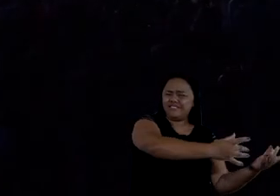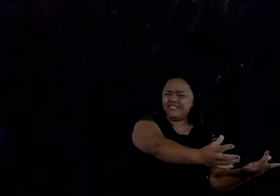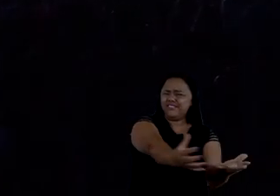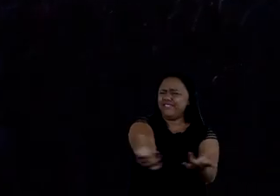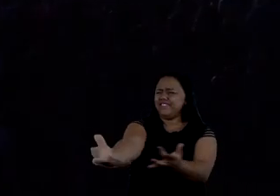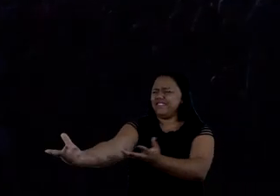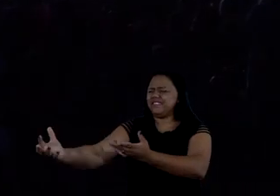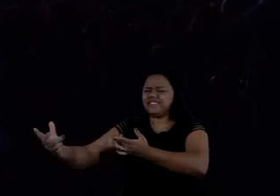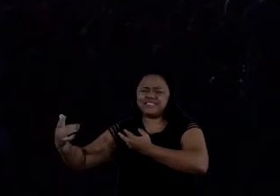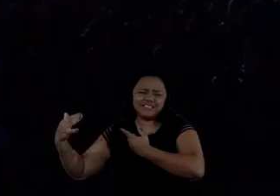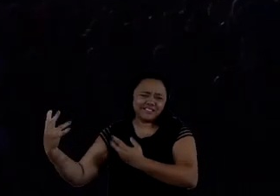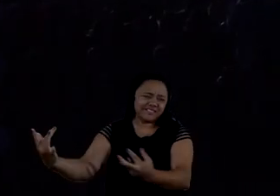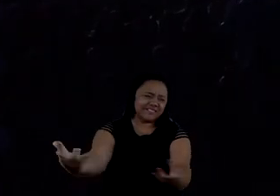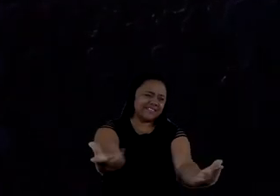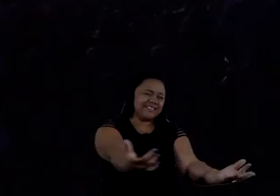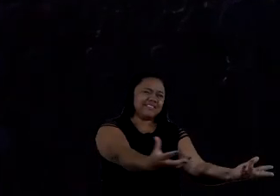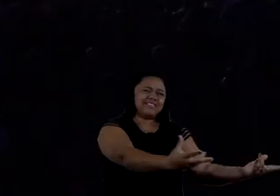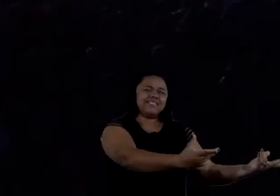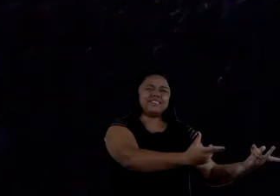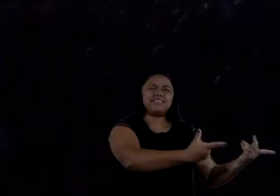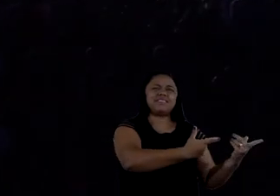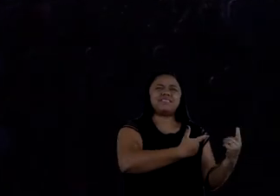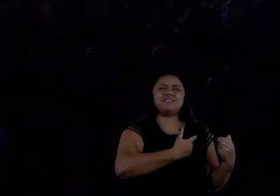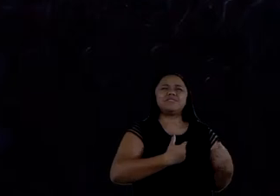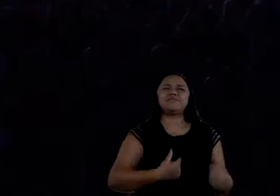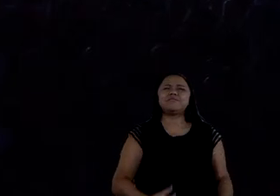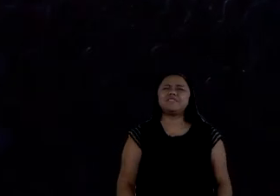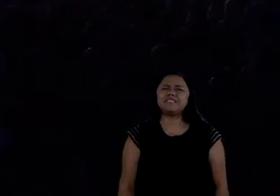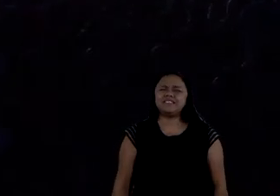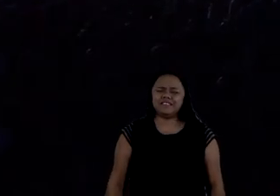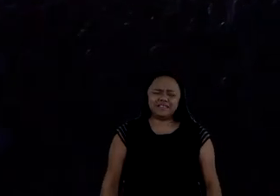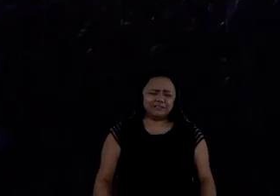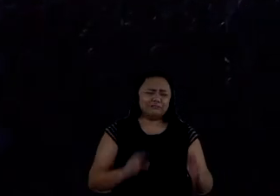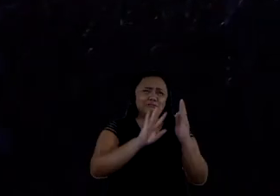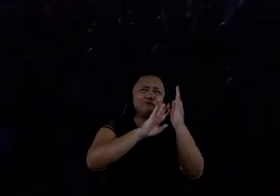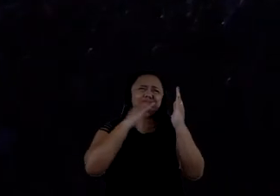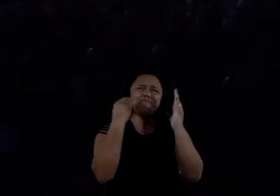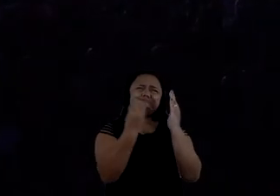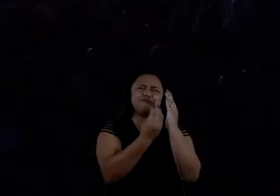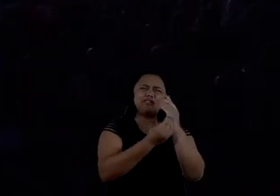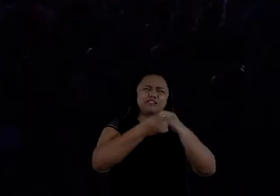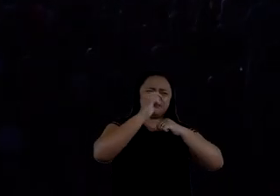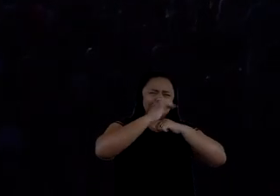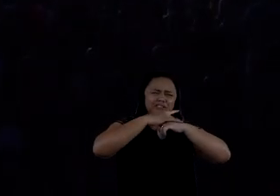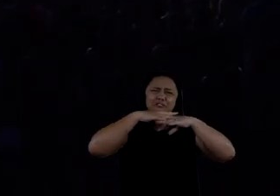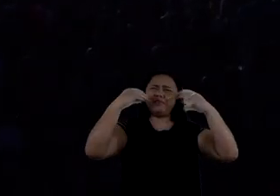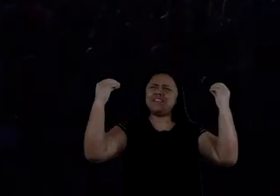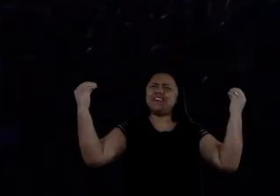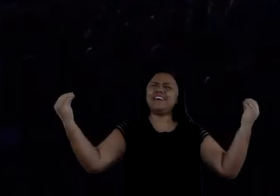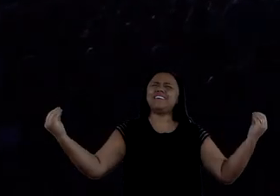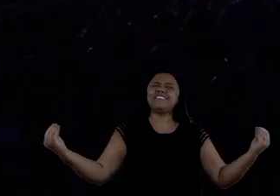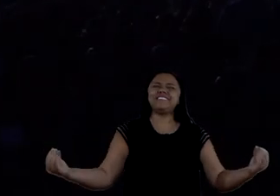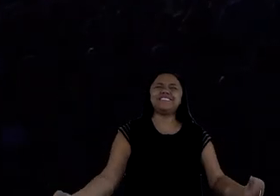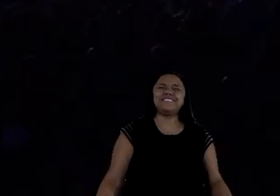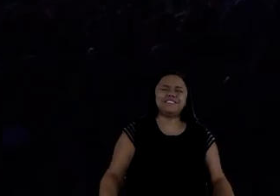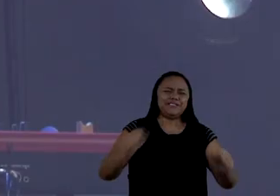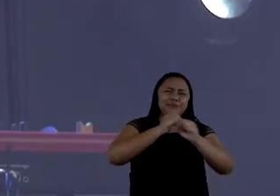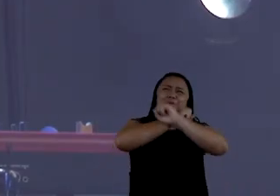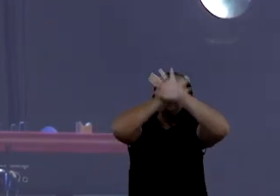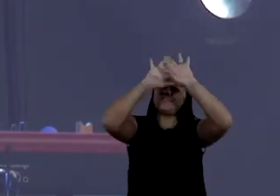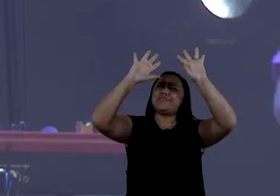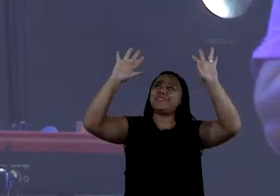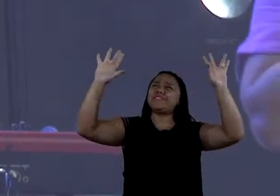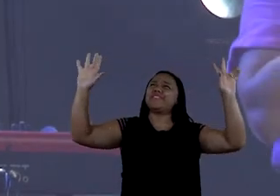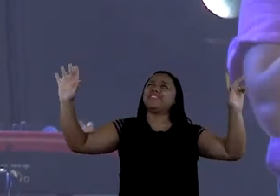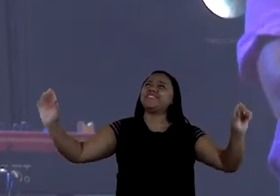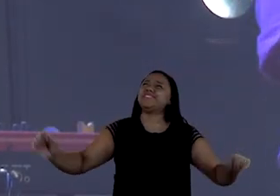Traz o teu avivamento sobre nós. Um ambiente de milagres, um ambiente de cura. Oh, o lugar da